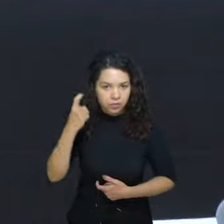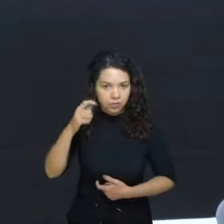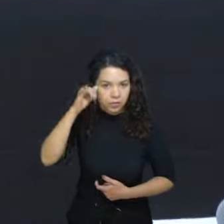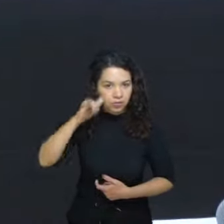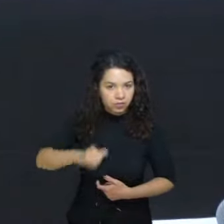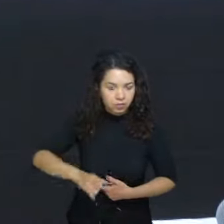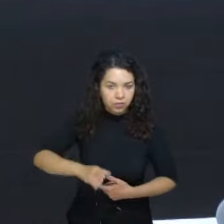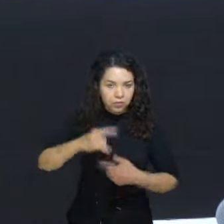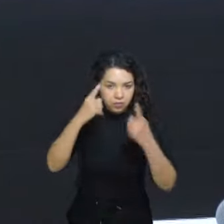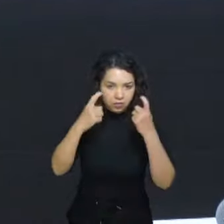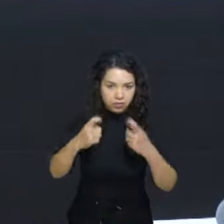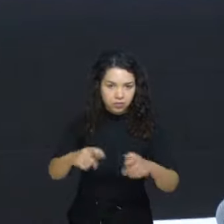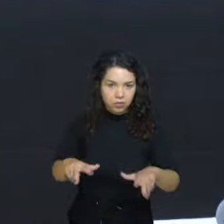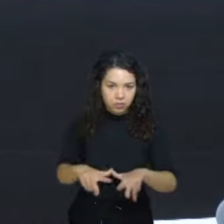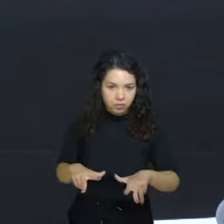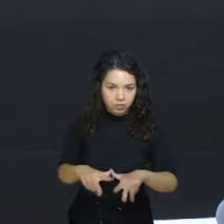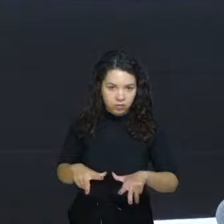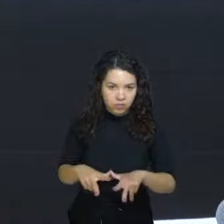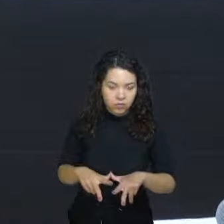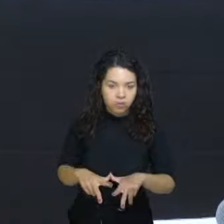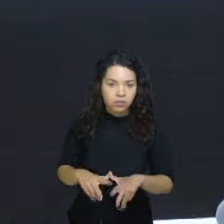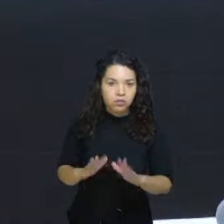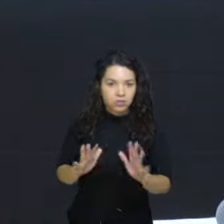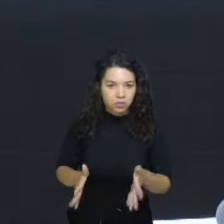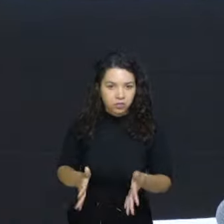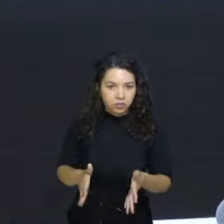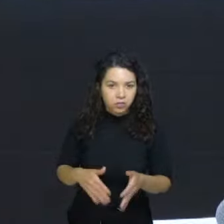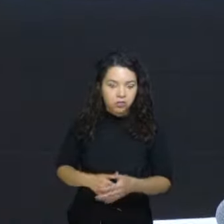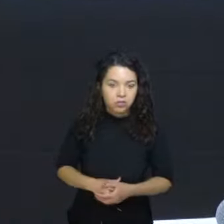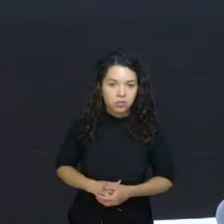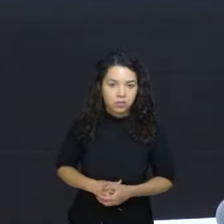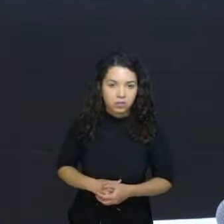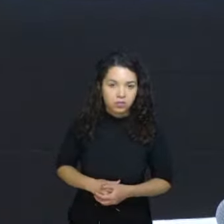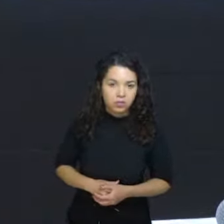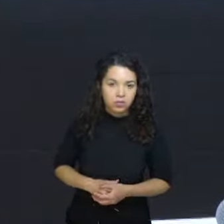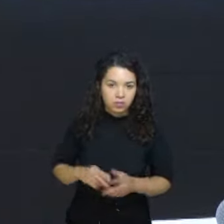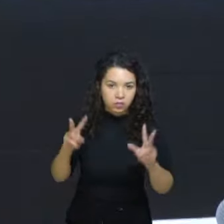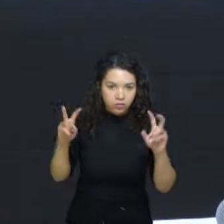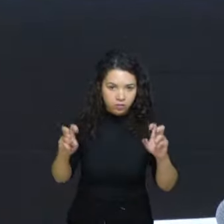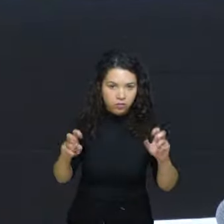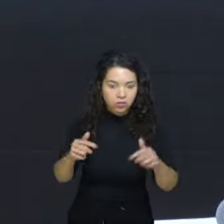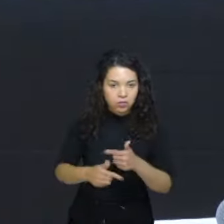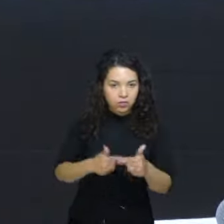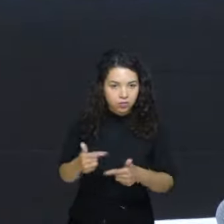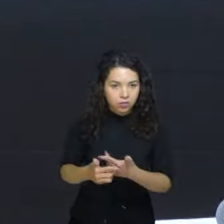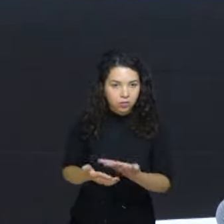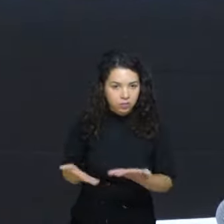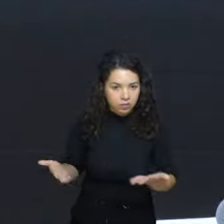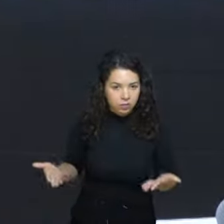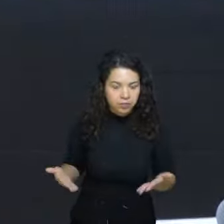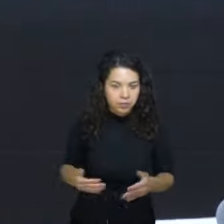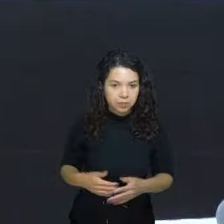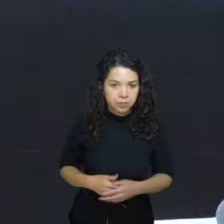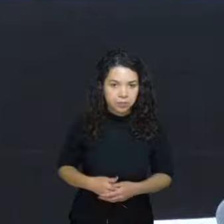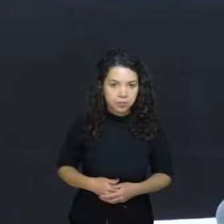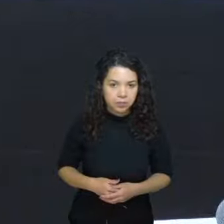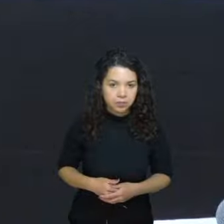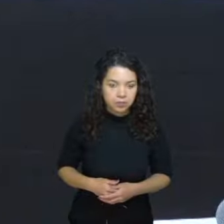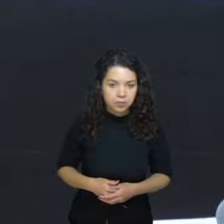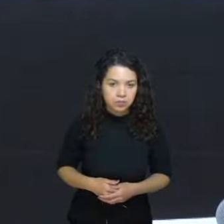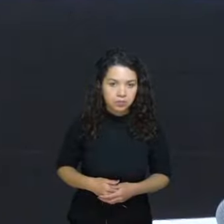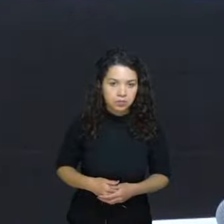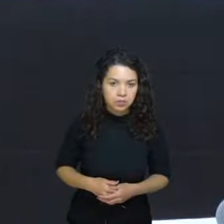gênero tivemos aqui numa palestra que nos antecedeu já uma referência em esses trabalhos eh de vossa excelência